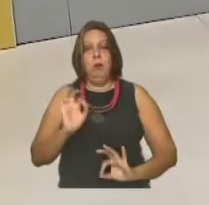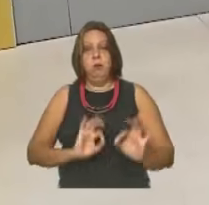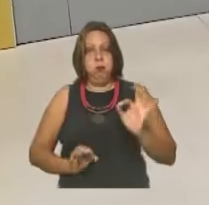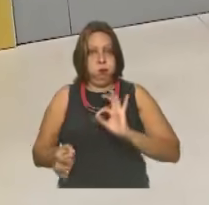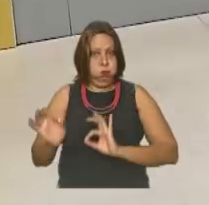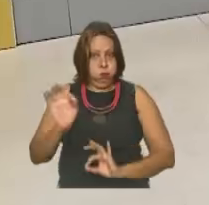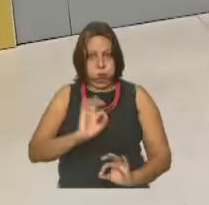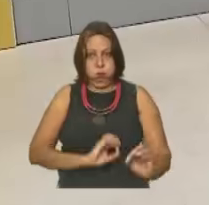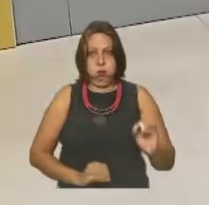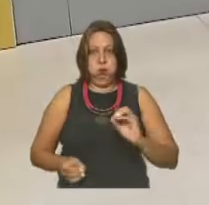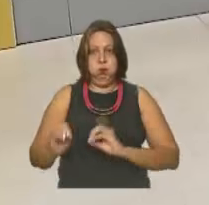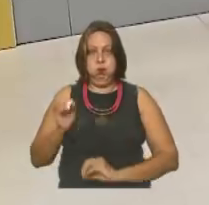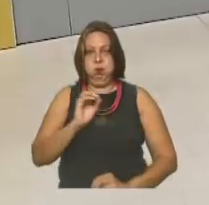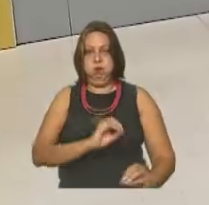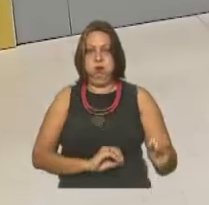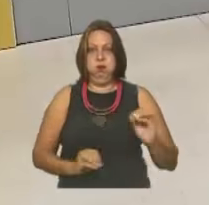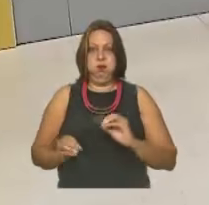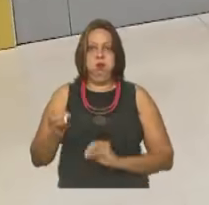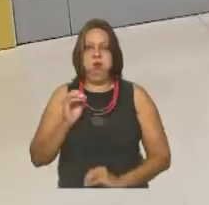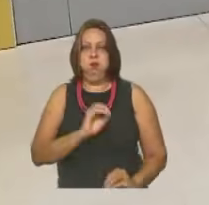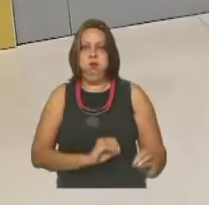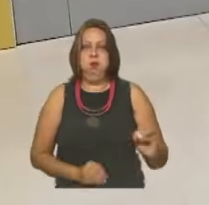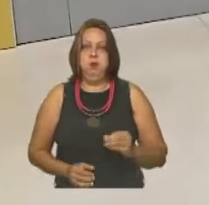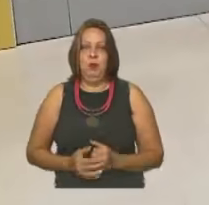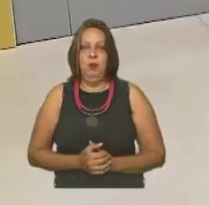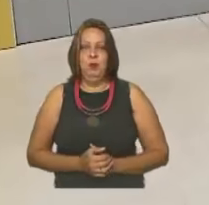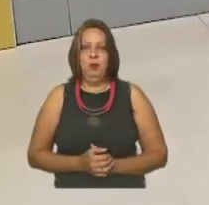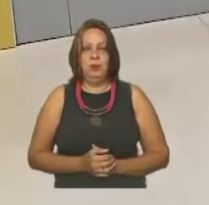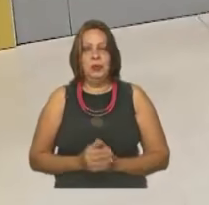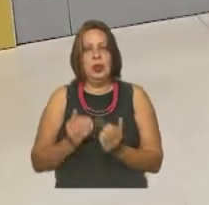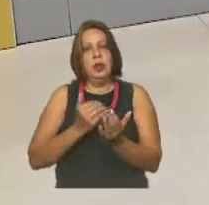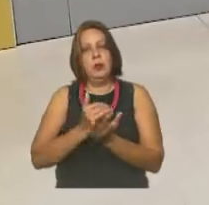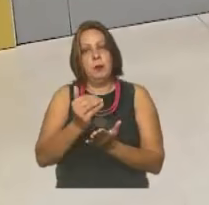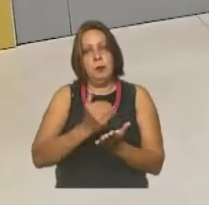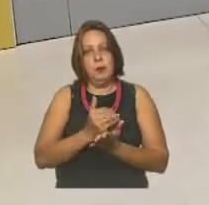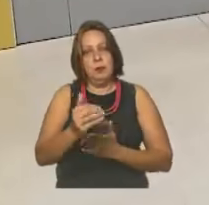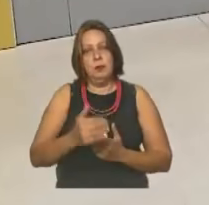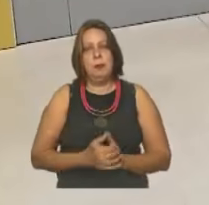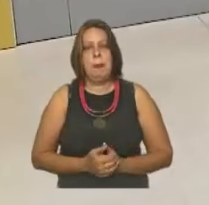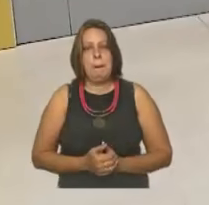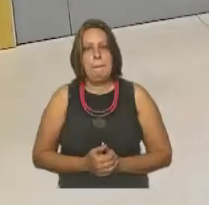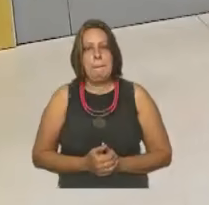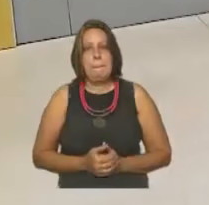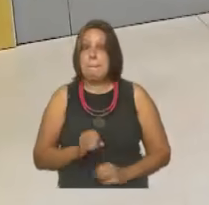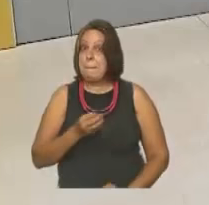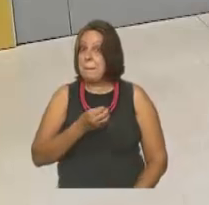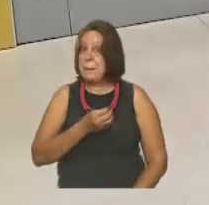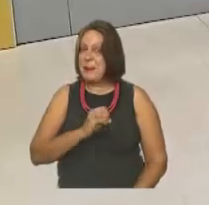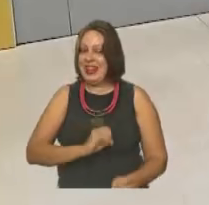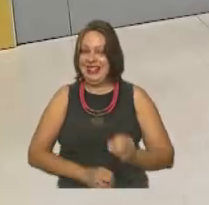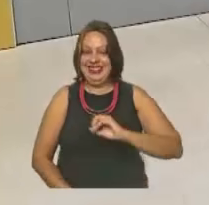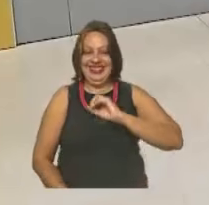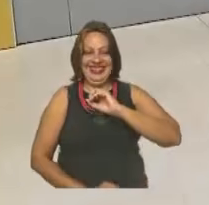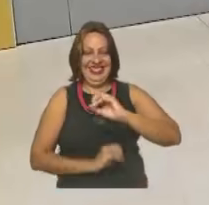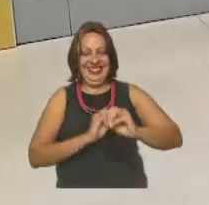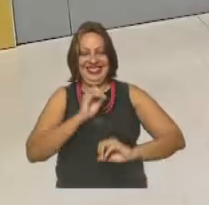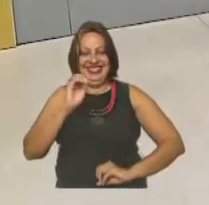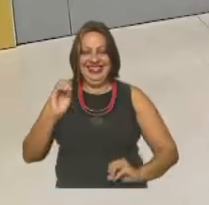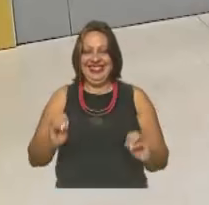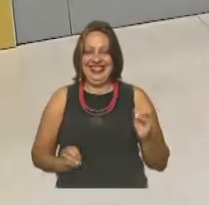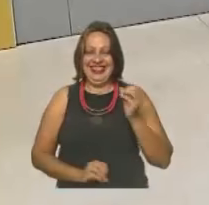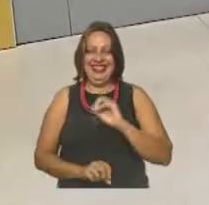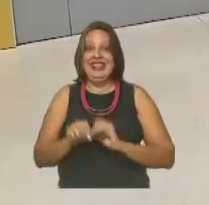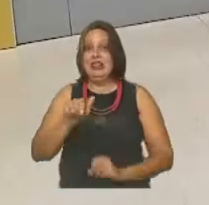casa. Tá pipocando, começou. Pulando, pulando, pulando, pulando, 7